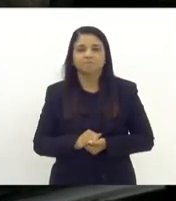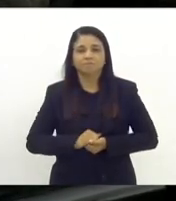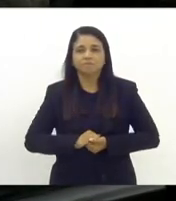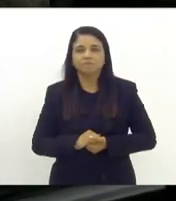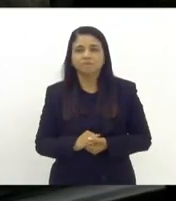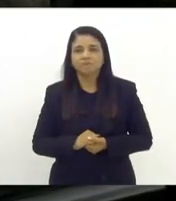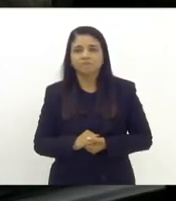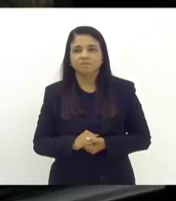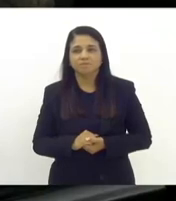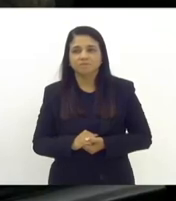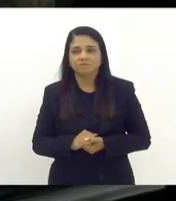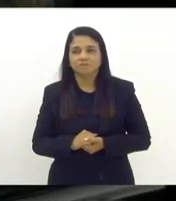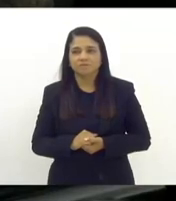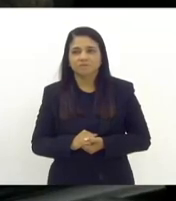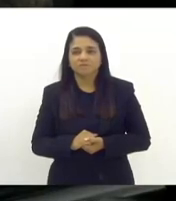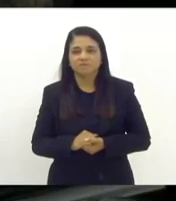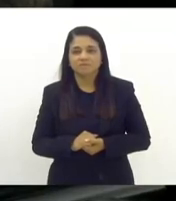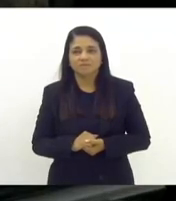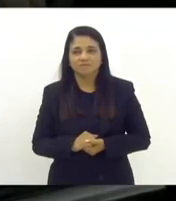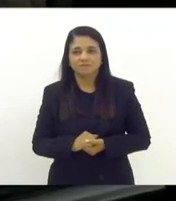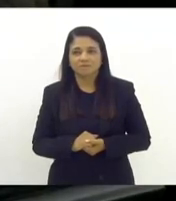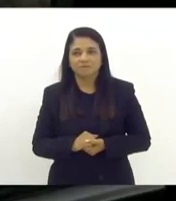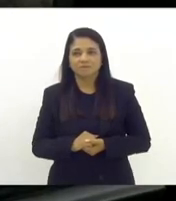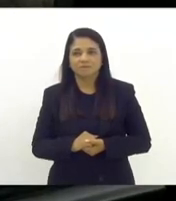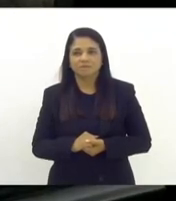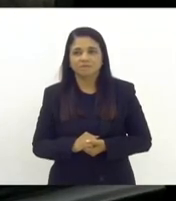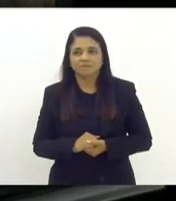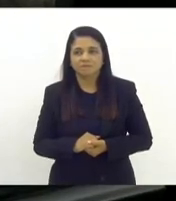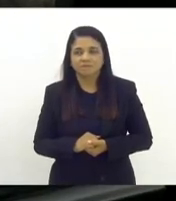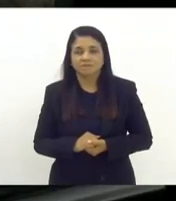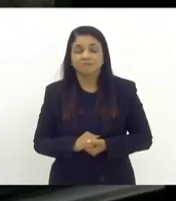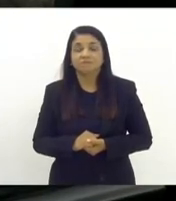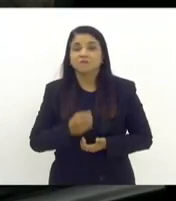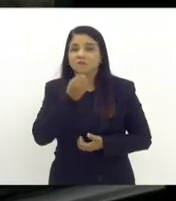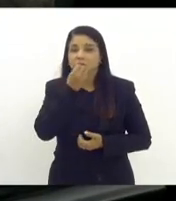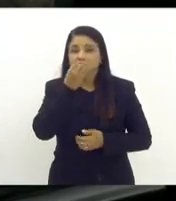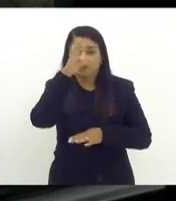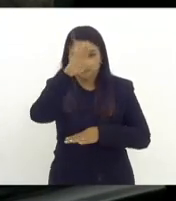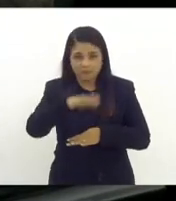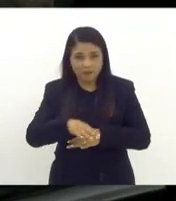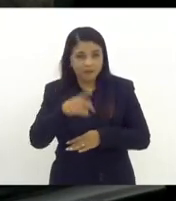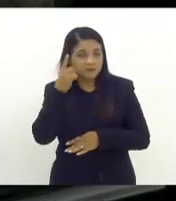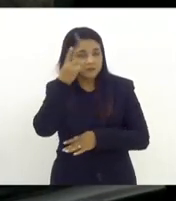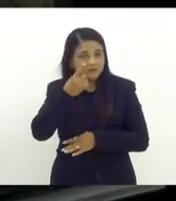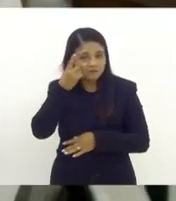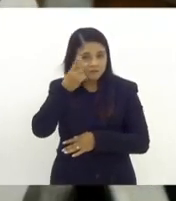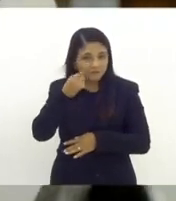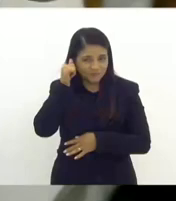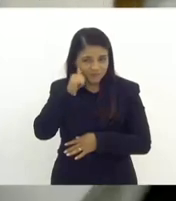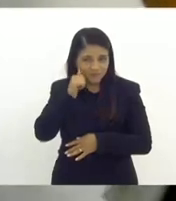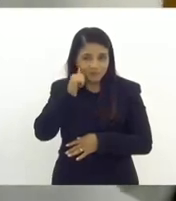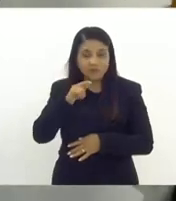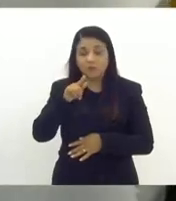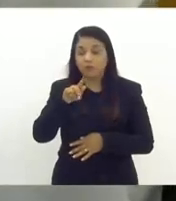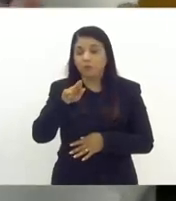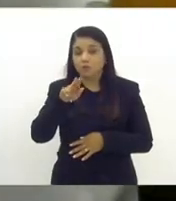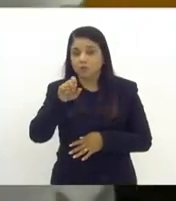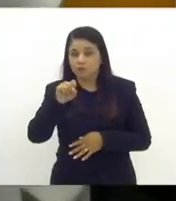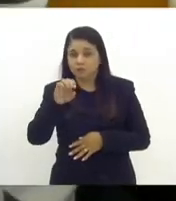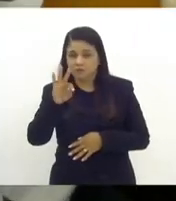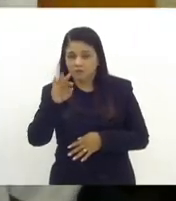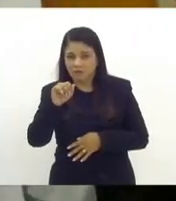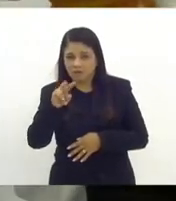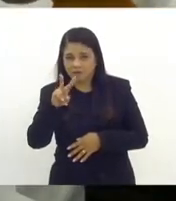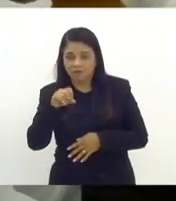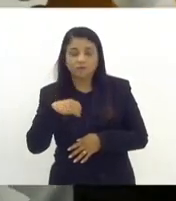e a resolução 134 Boa tarde deputadas Gustavo representante da OAB